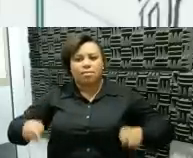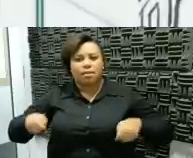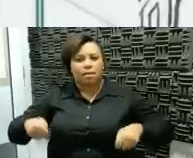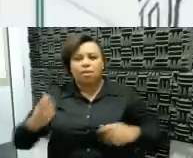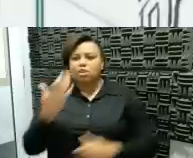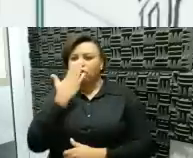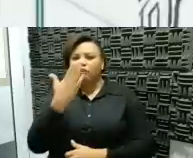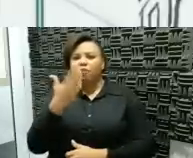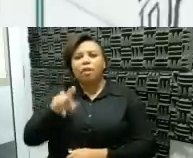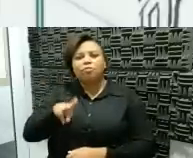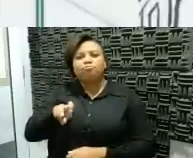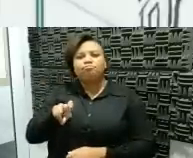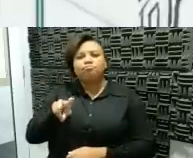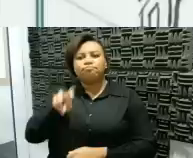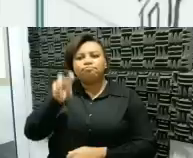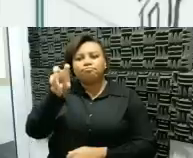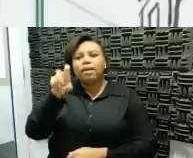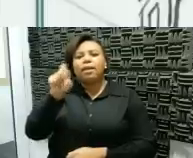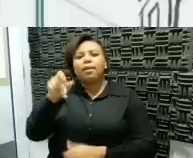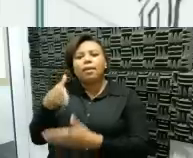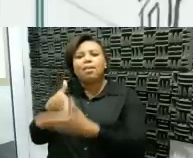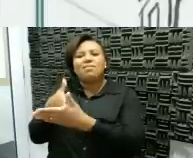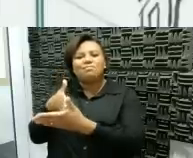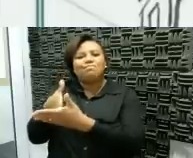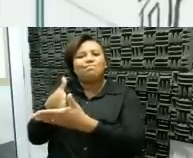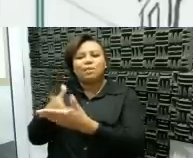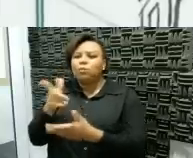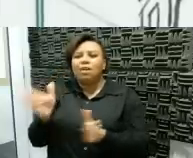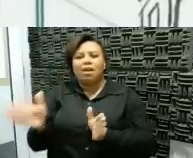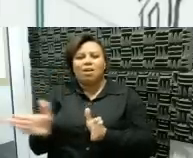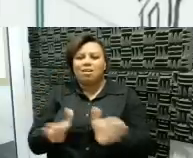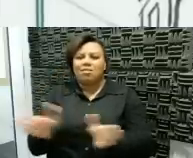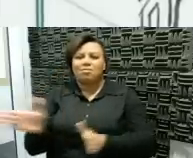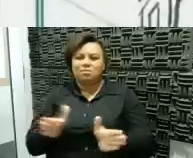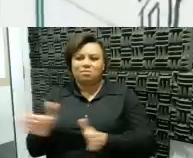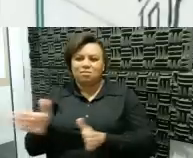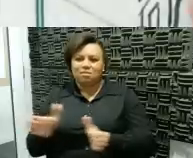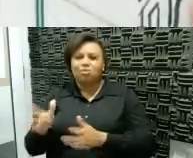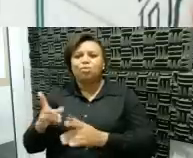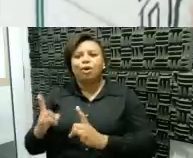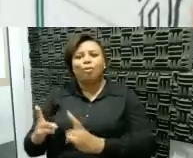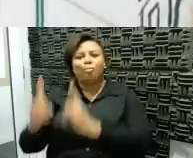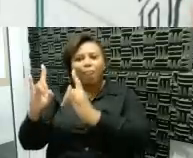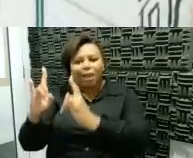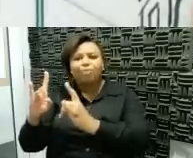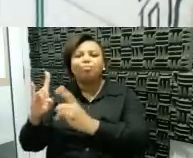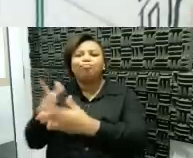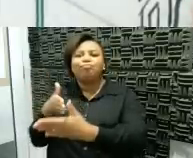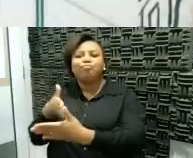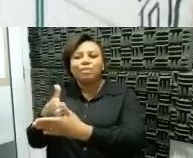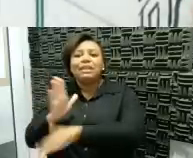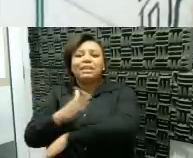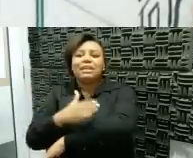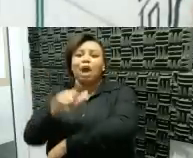impedindo que impede ele que não dá acesso ao prédio que ele quer chegar na esquina oposta tem uma